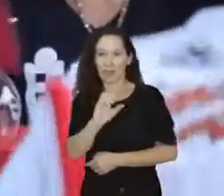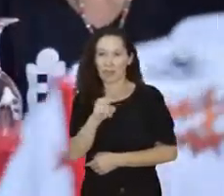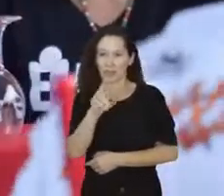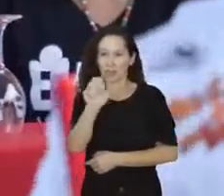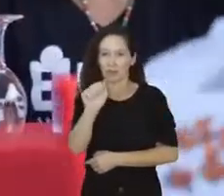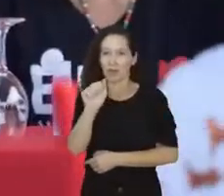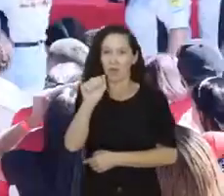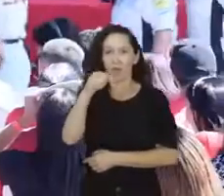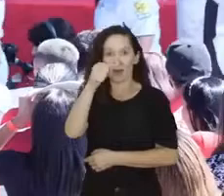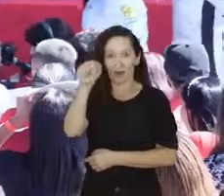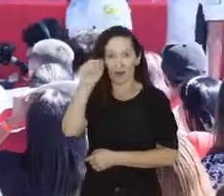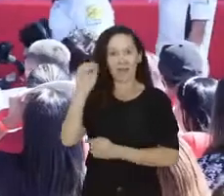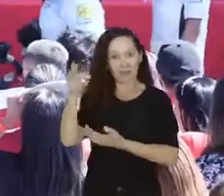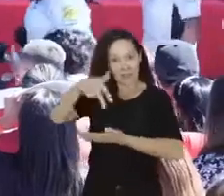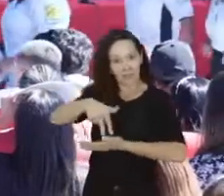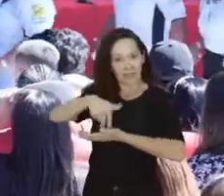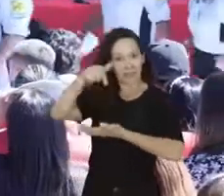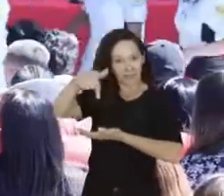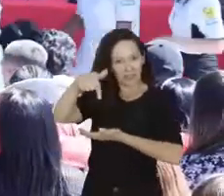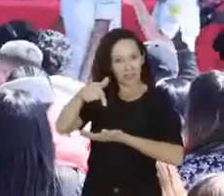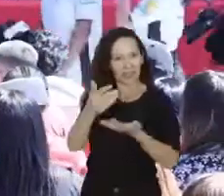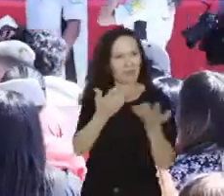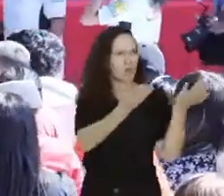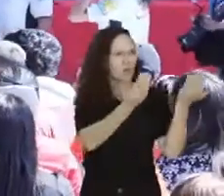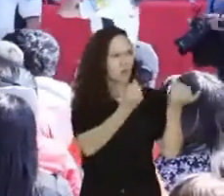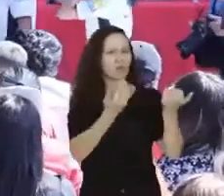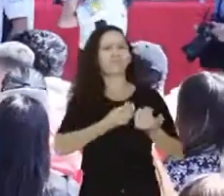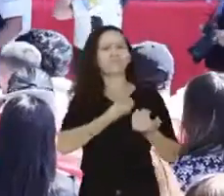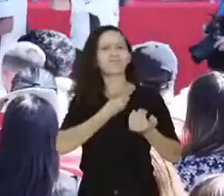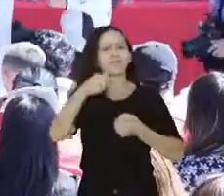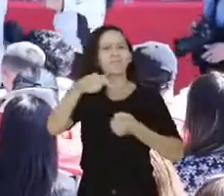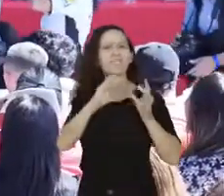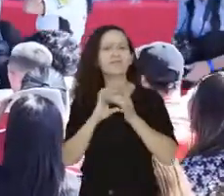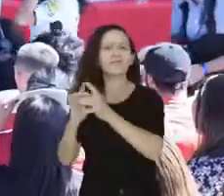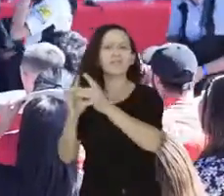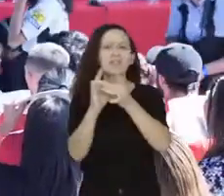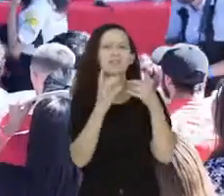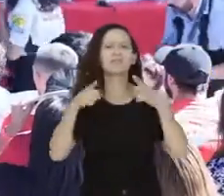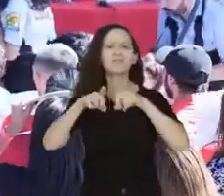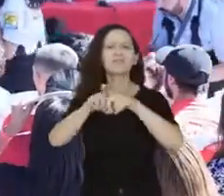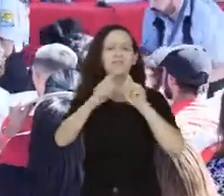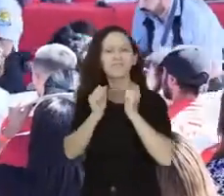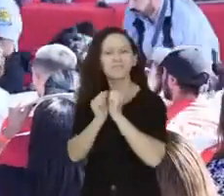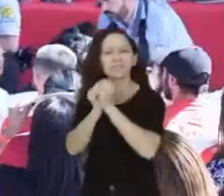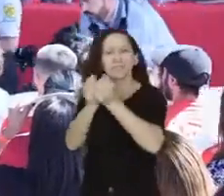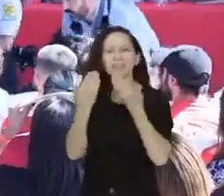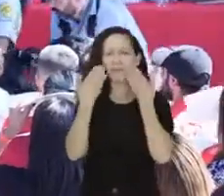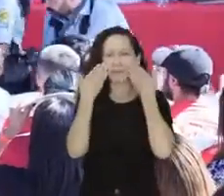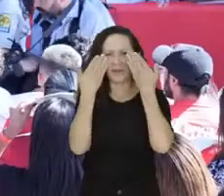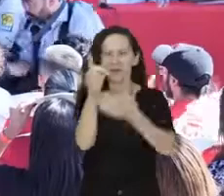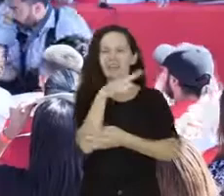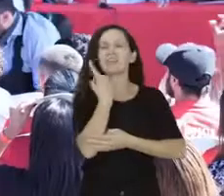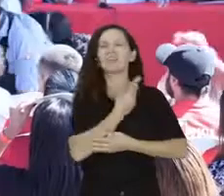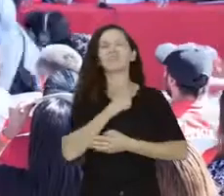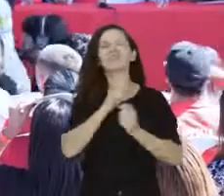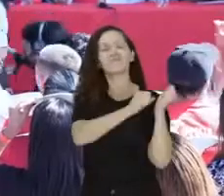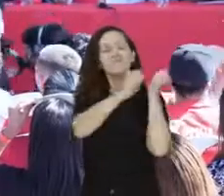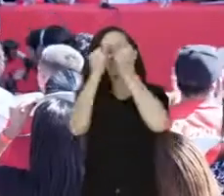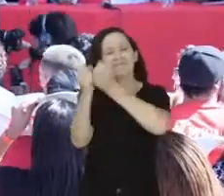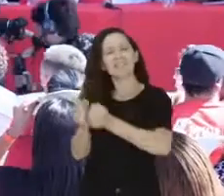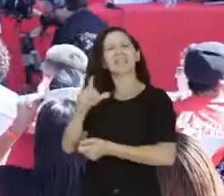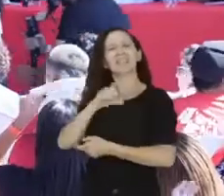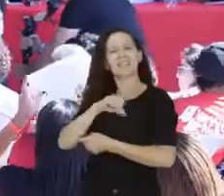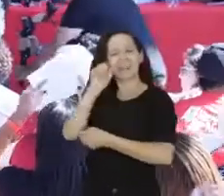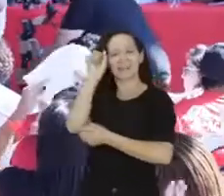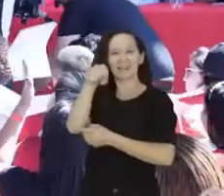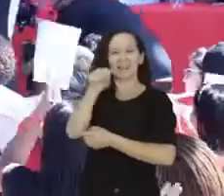Para vocês, jovens que estão aqui presentes, se unir com a gente e mostrar que a gente tem poder.